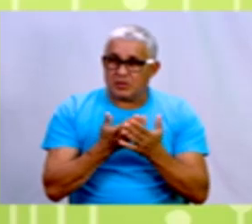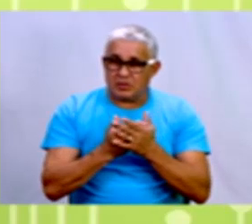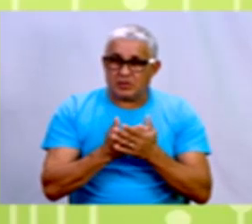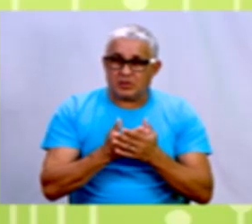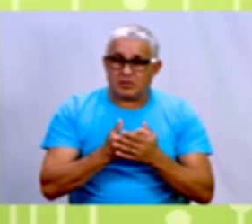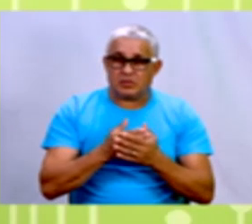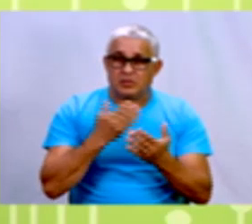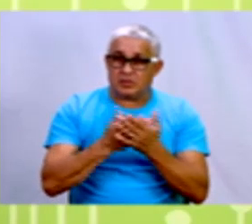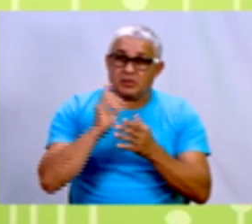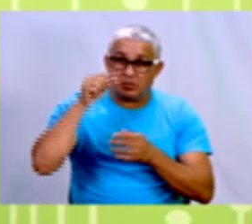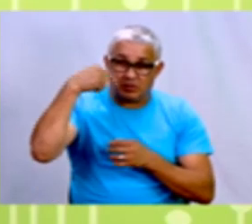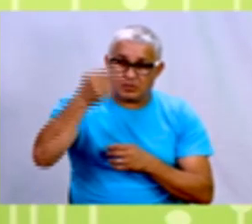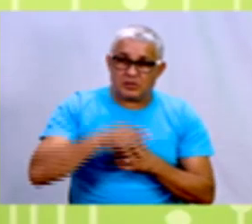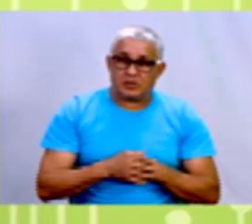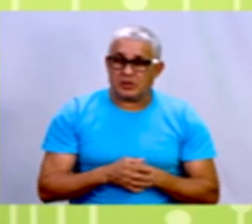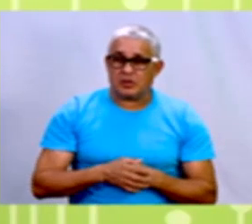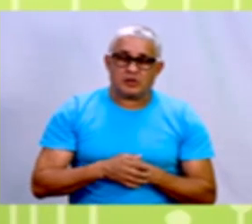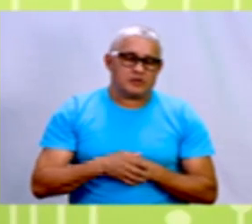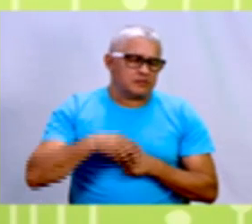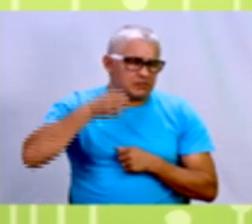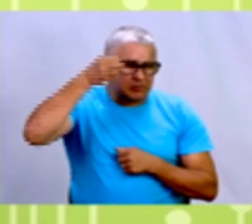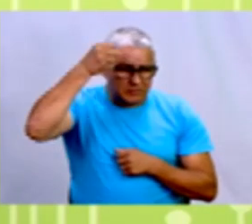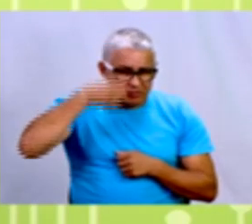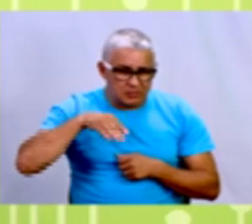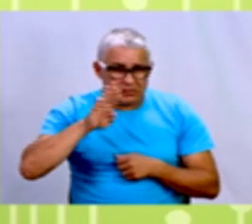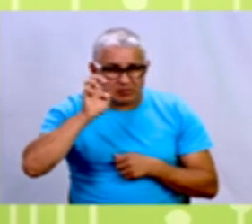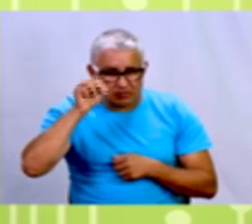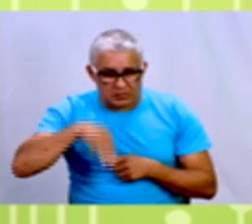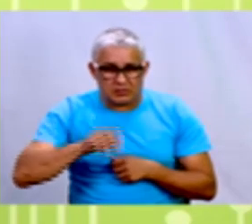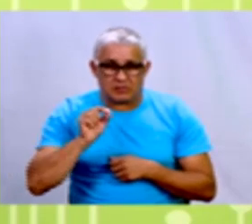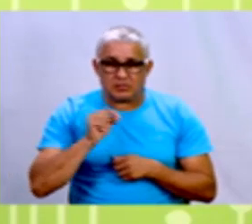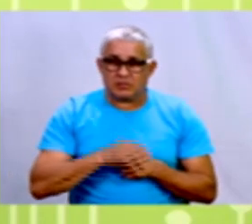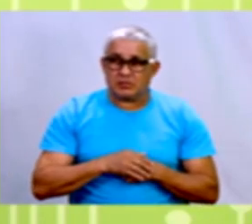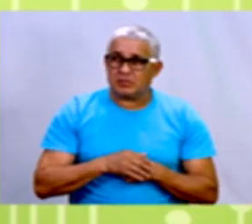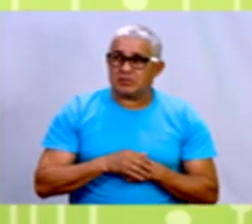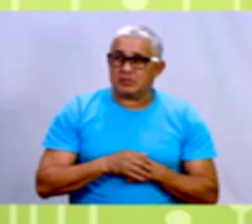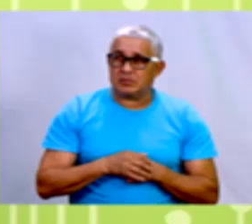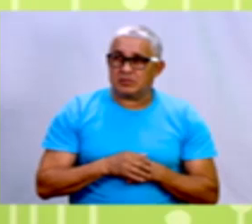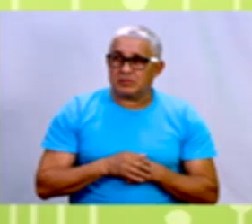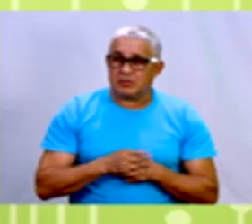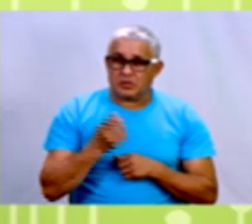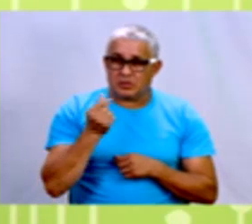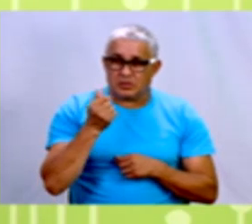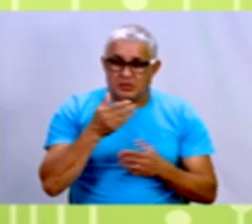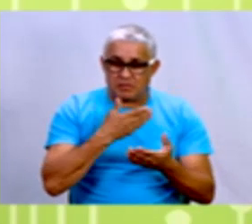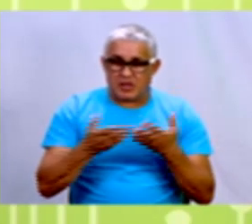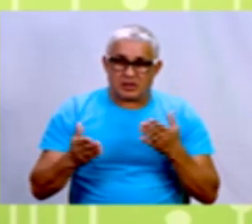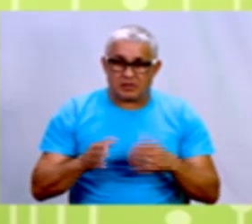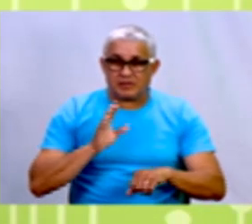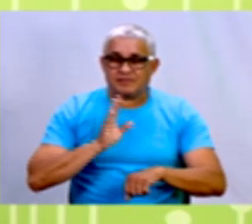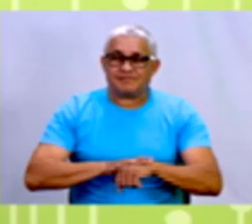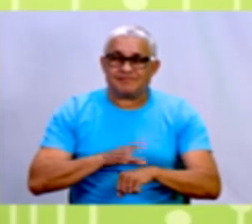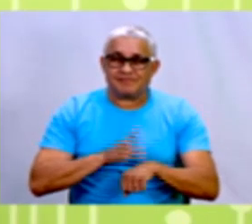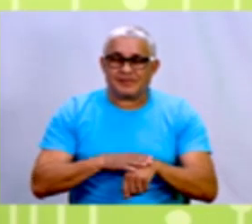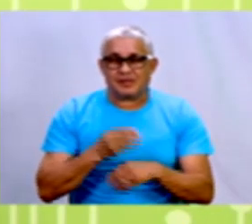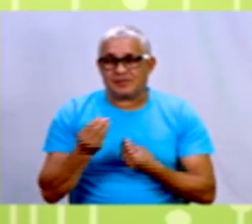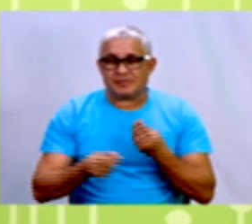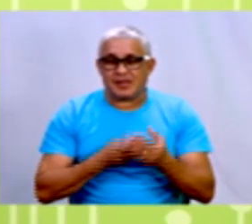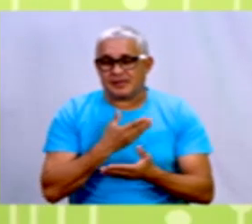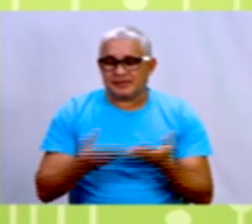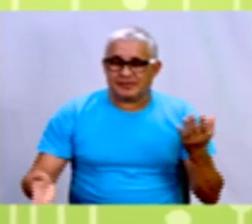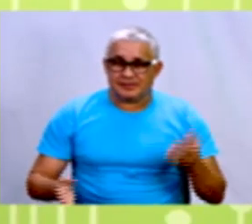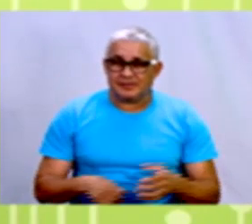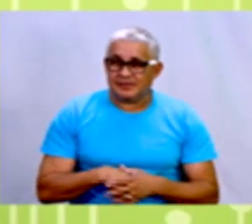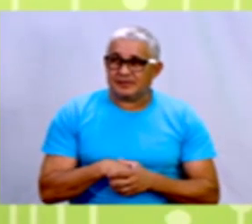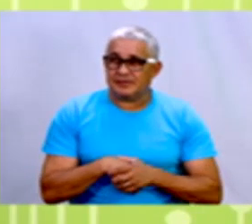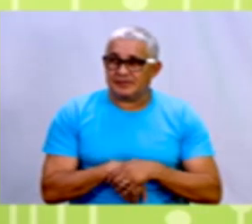próxima aula a gente vai falar bem sobre o que é a perda do dinheiro no tempo, quanto que ele perde, né,